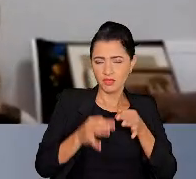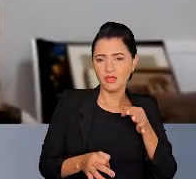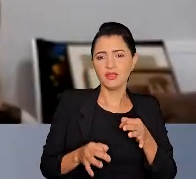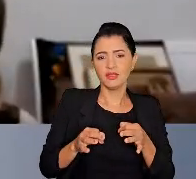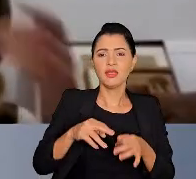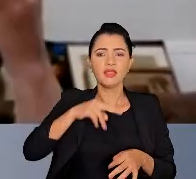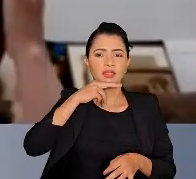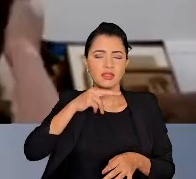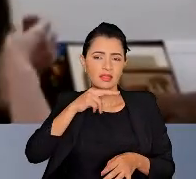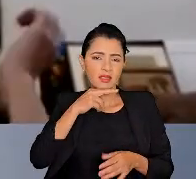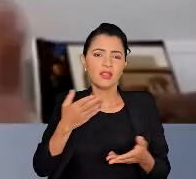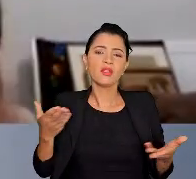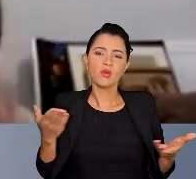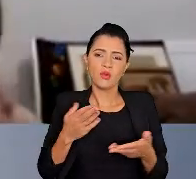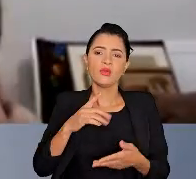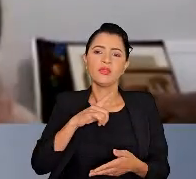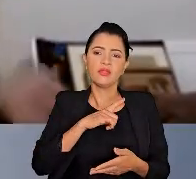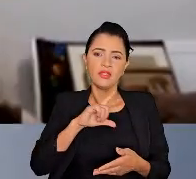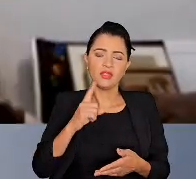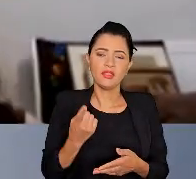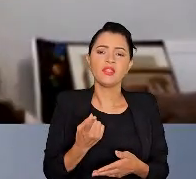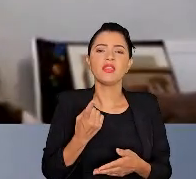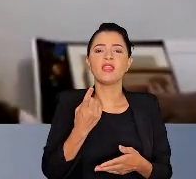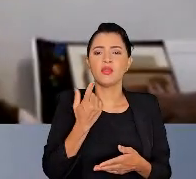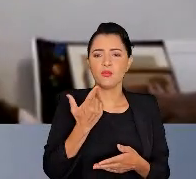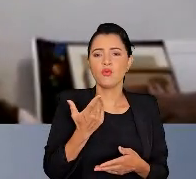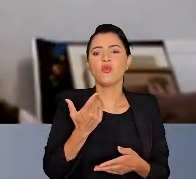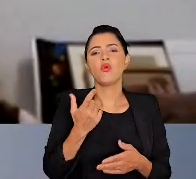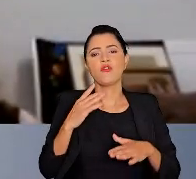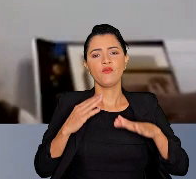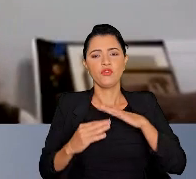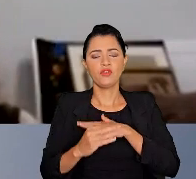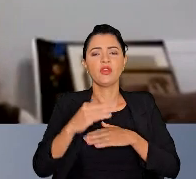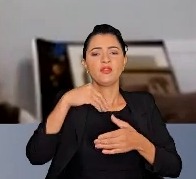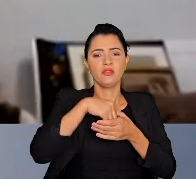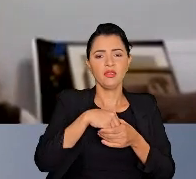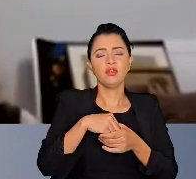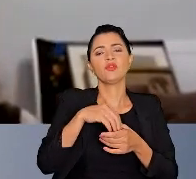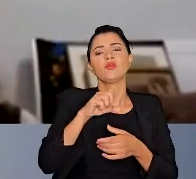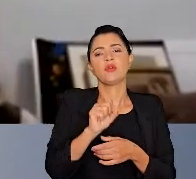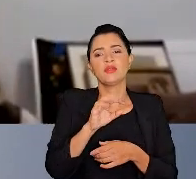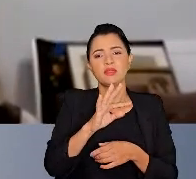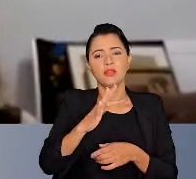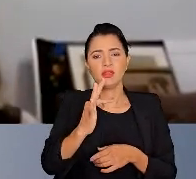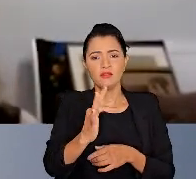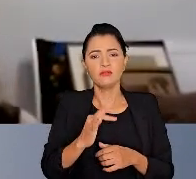refugiados, hoje nós temos um filho de refugiados à frente do Supremo Tribunal Federal.